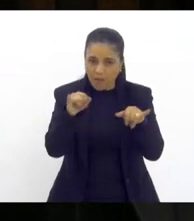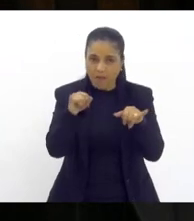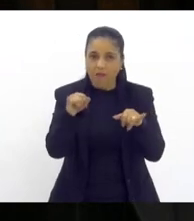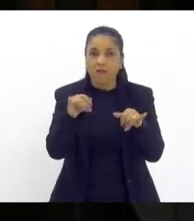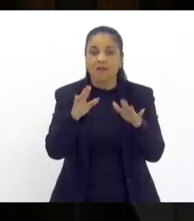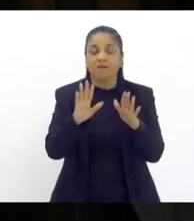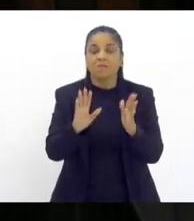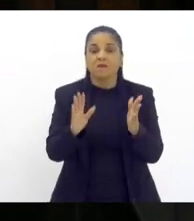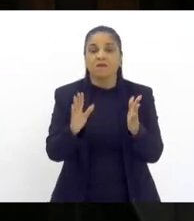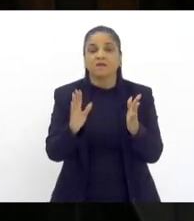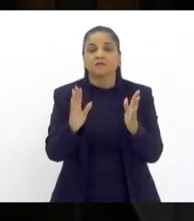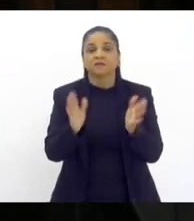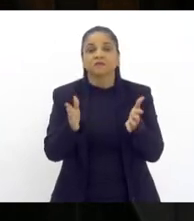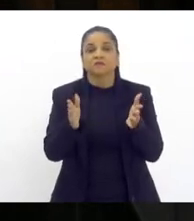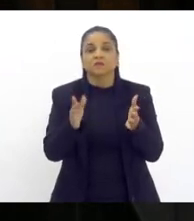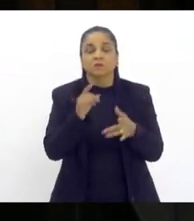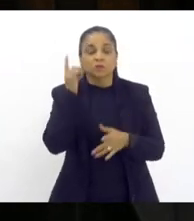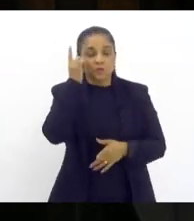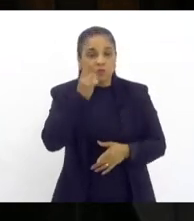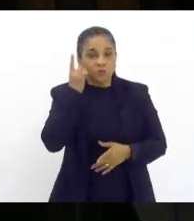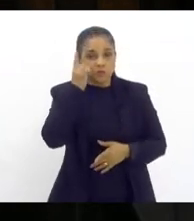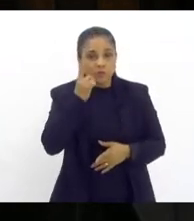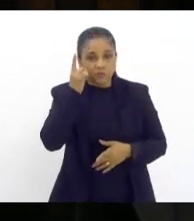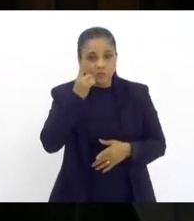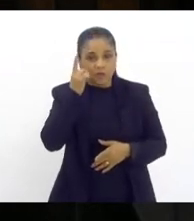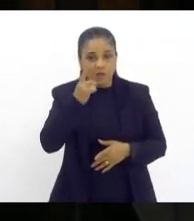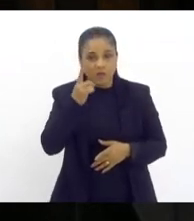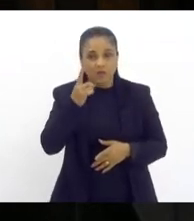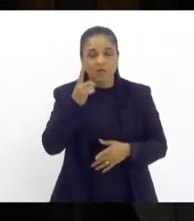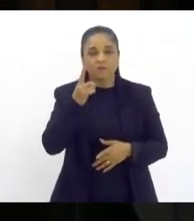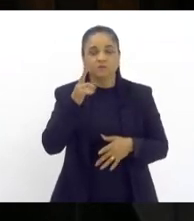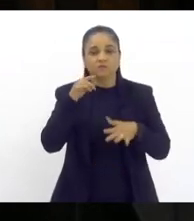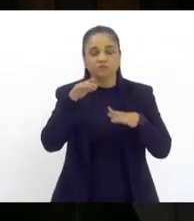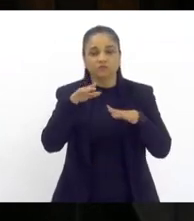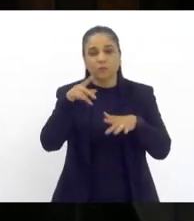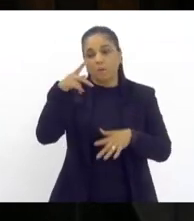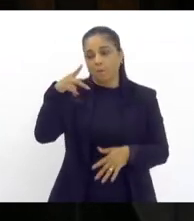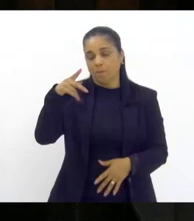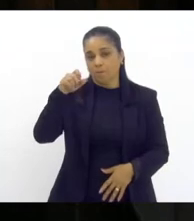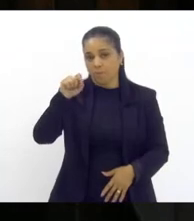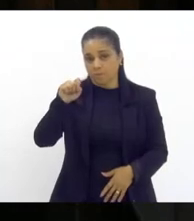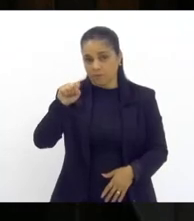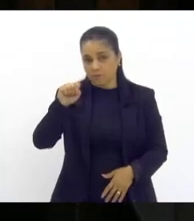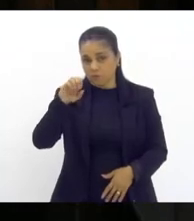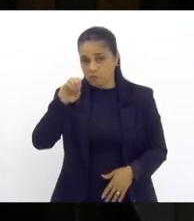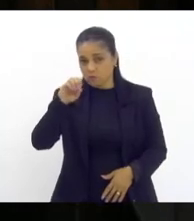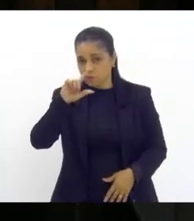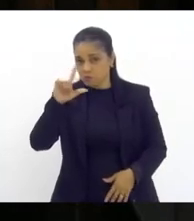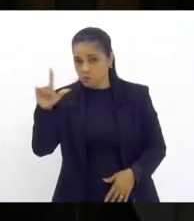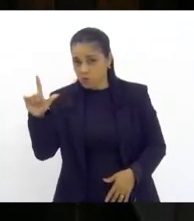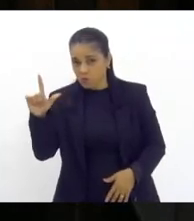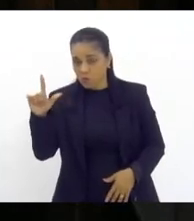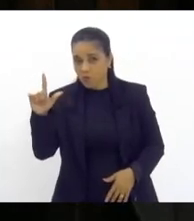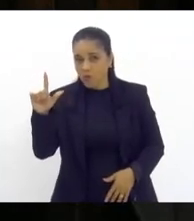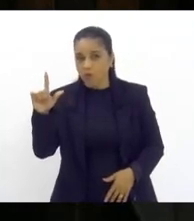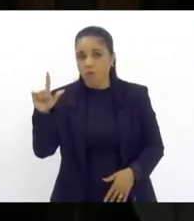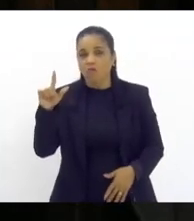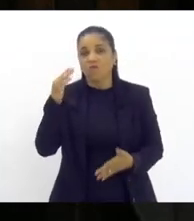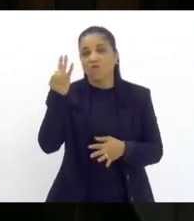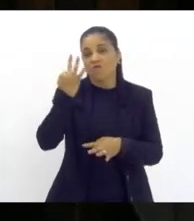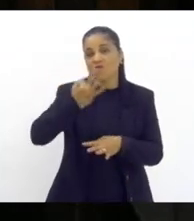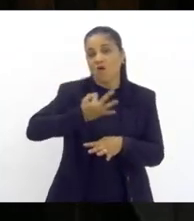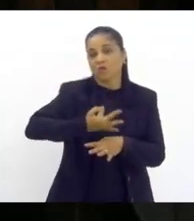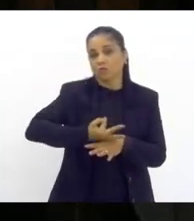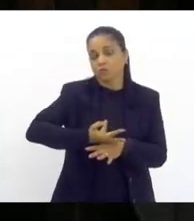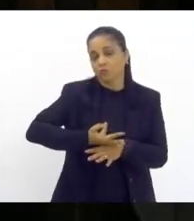que os deputados da bancada da droga nessa casa, do PSOL, eles ontem faltaram ao trabalho.